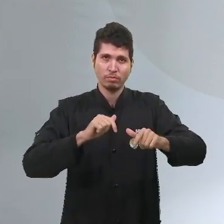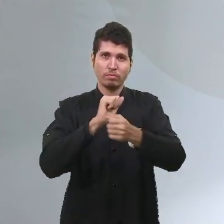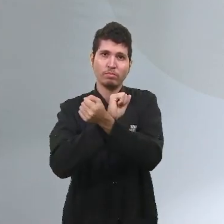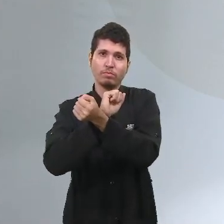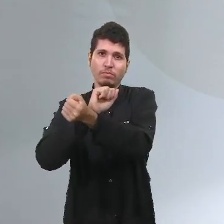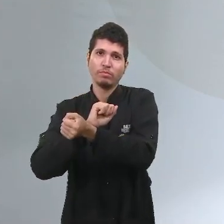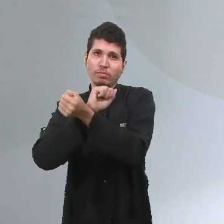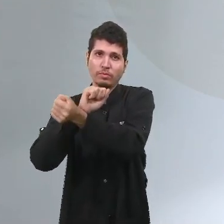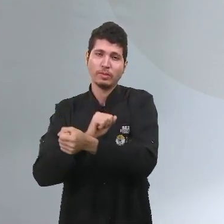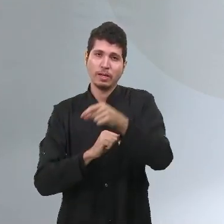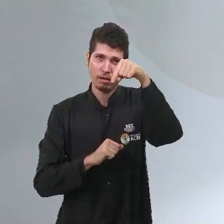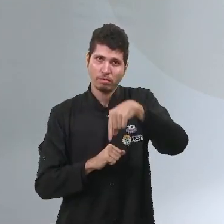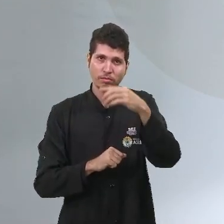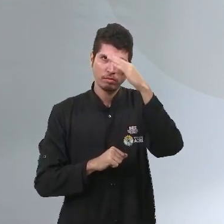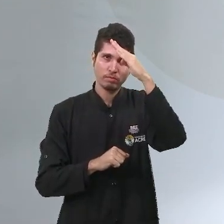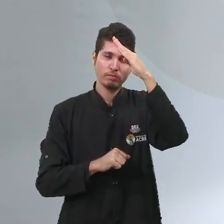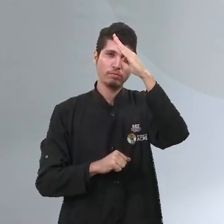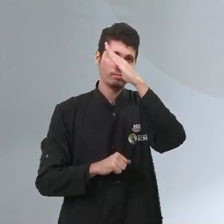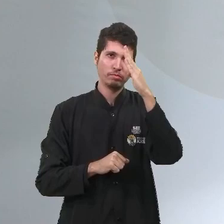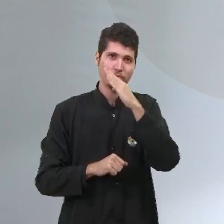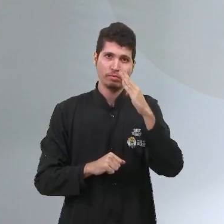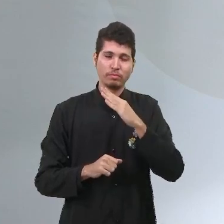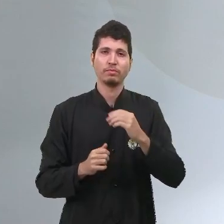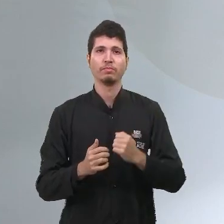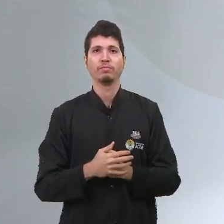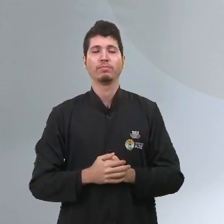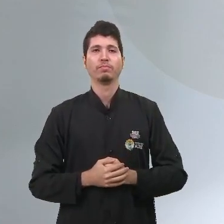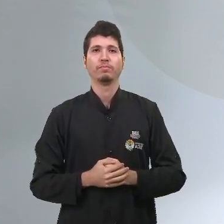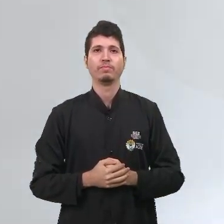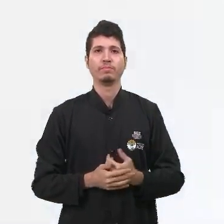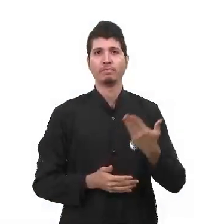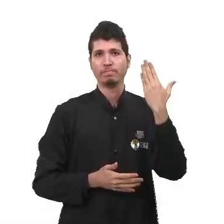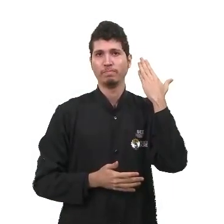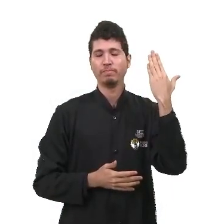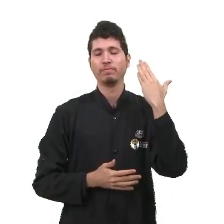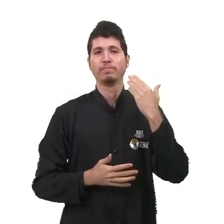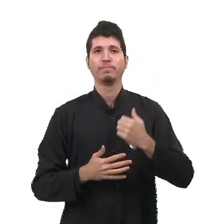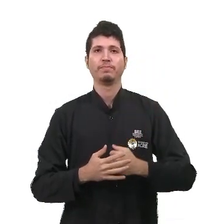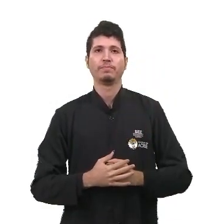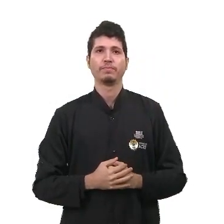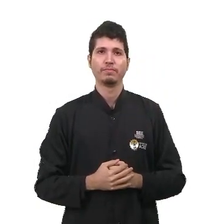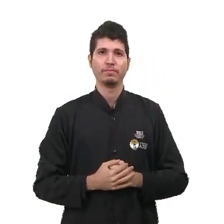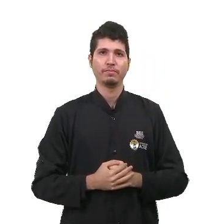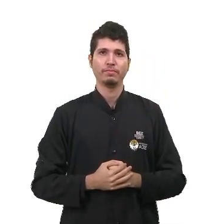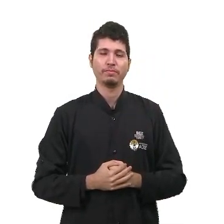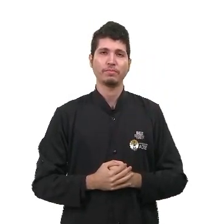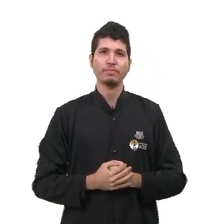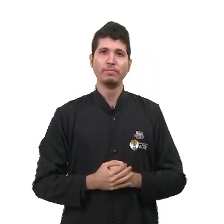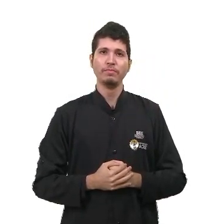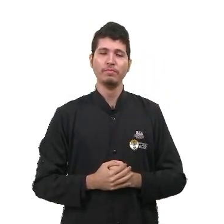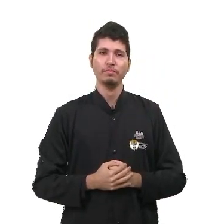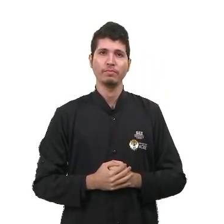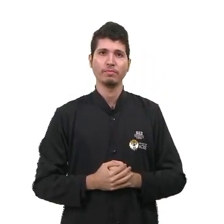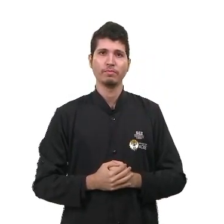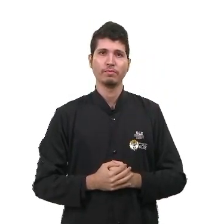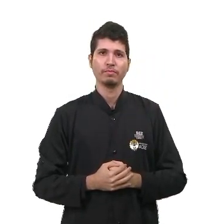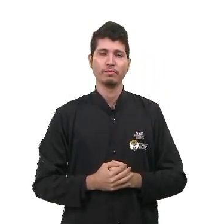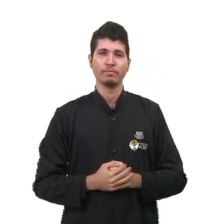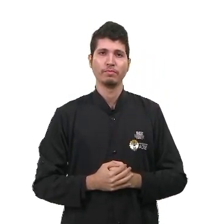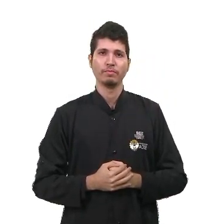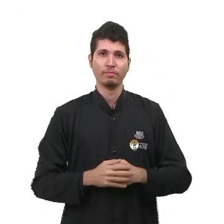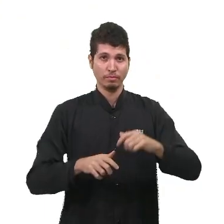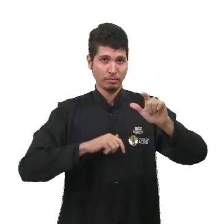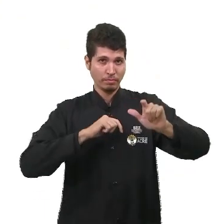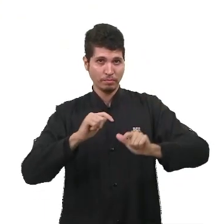que era colônia de Portugal aí durante essa época. Bem, agora nós vamos falar do trabalho com a